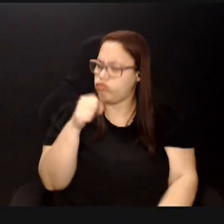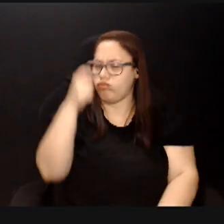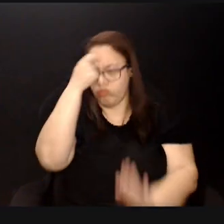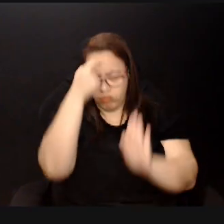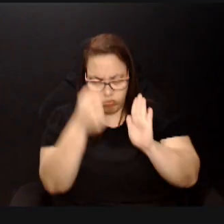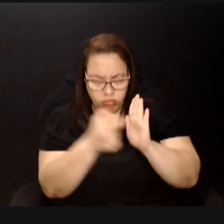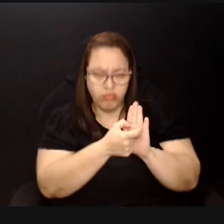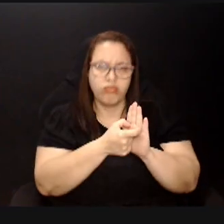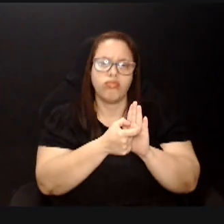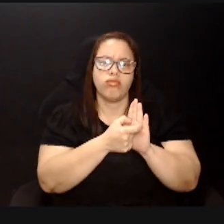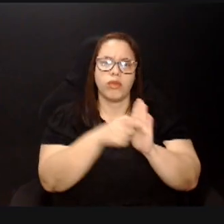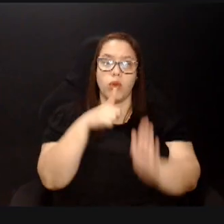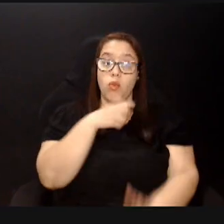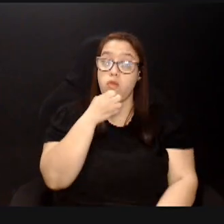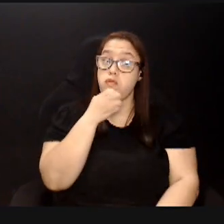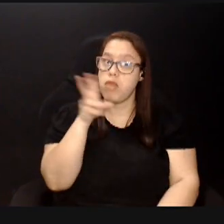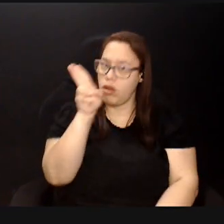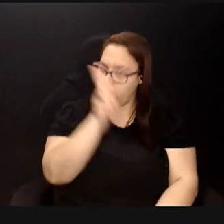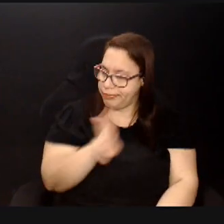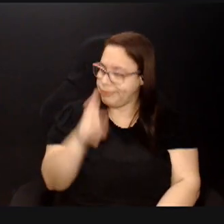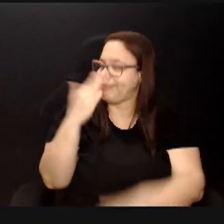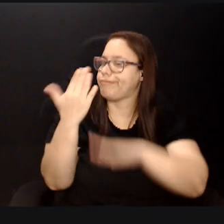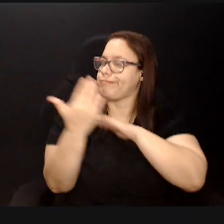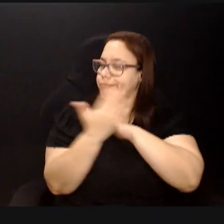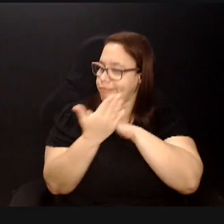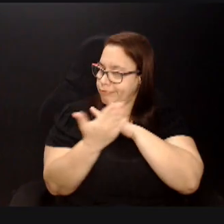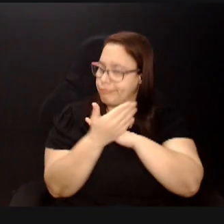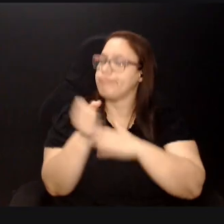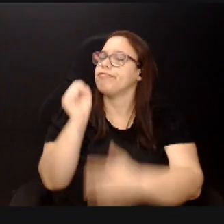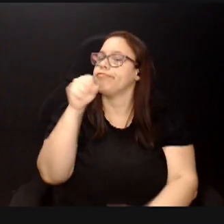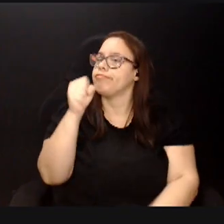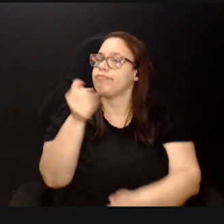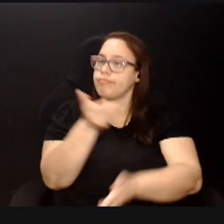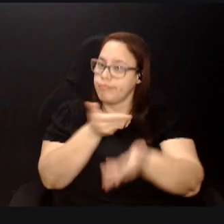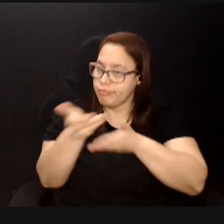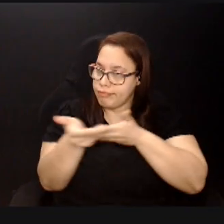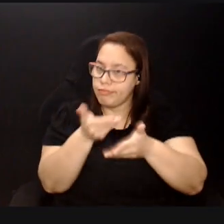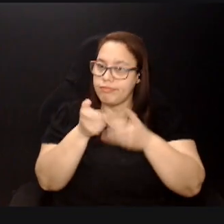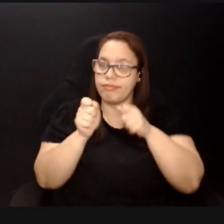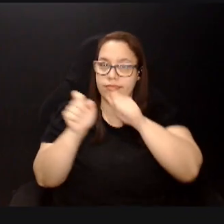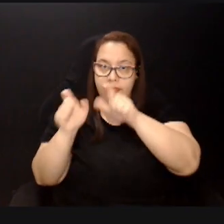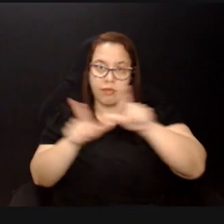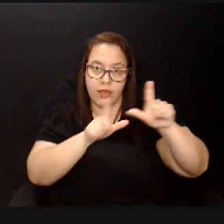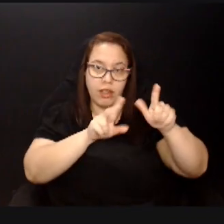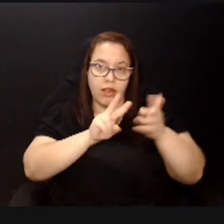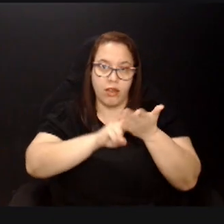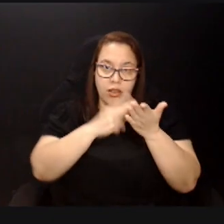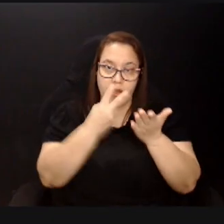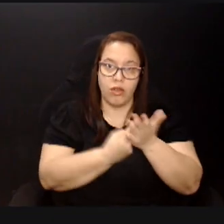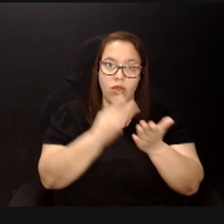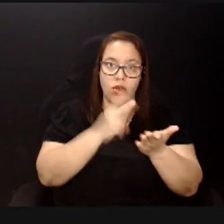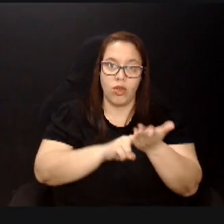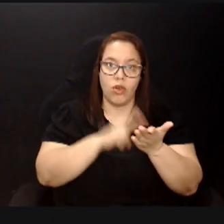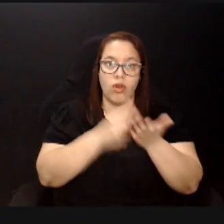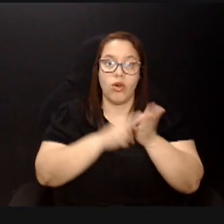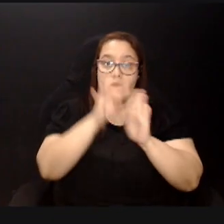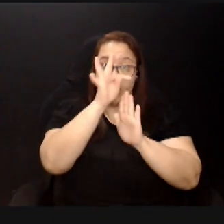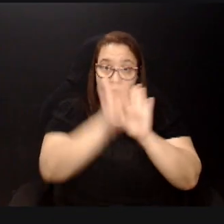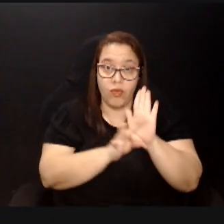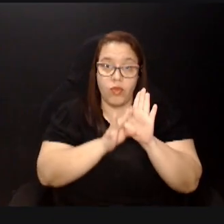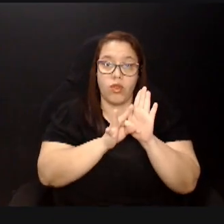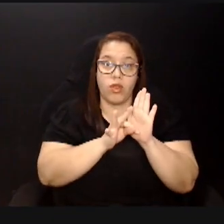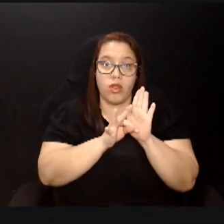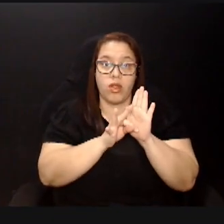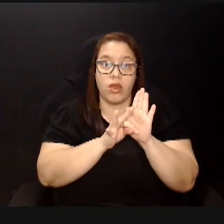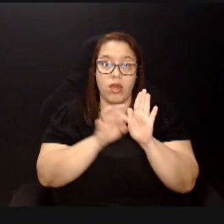bem usada, nos ajuda muito a converter imagens em textos. Eu estou usando um óculos aqui, um Smart Glass, que